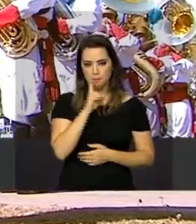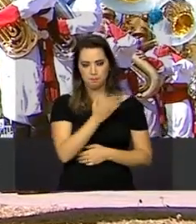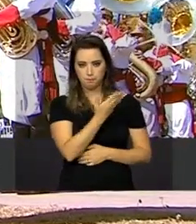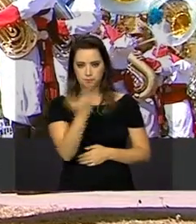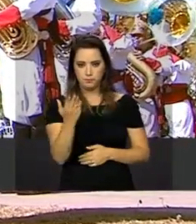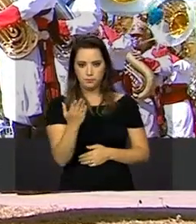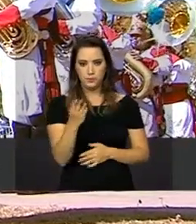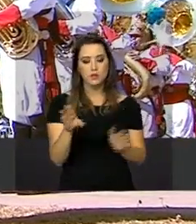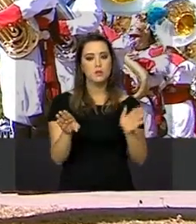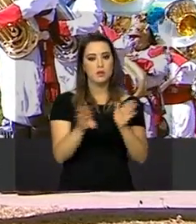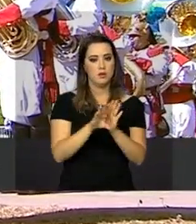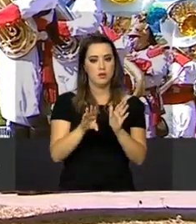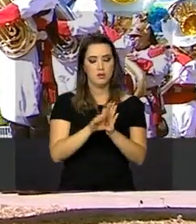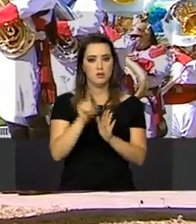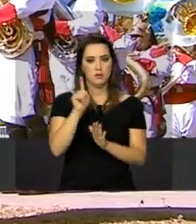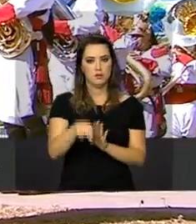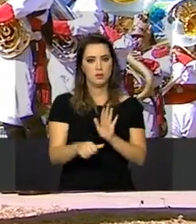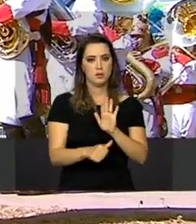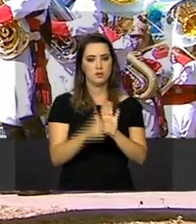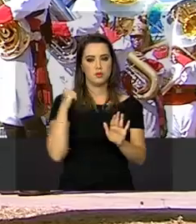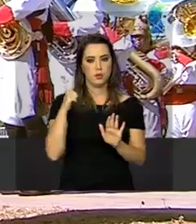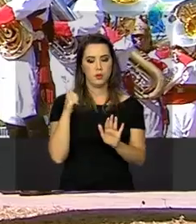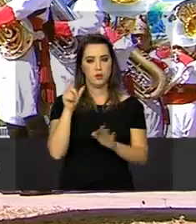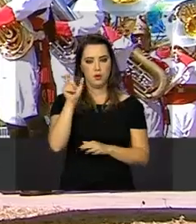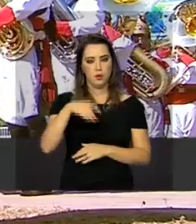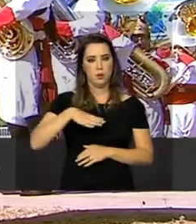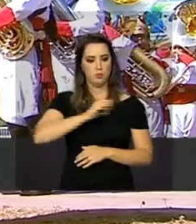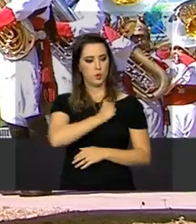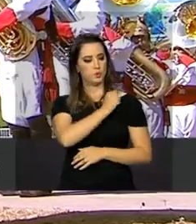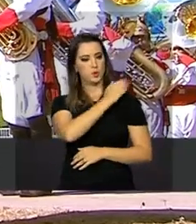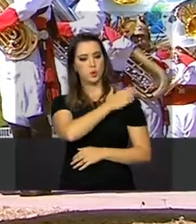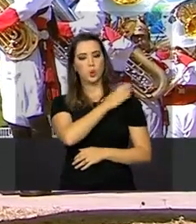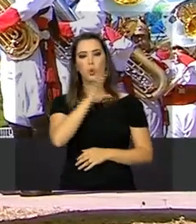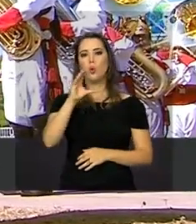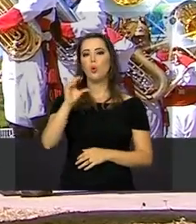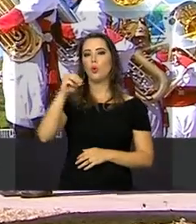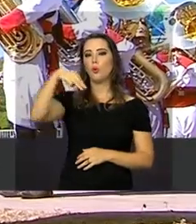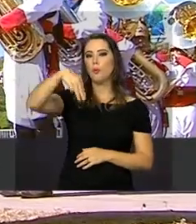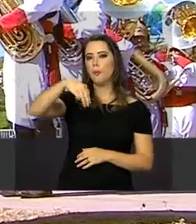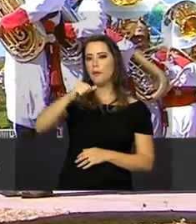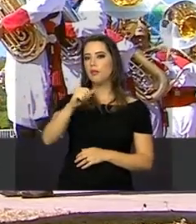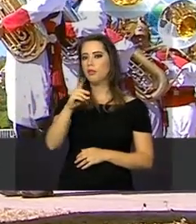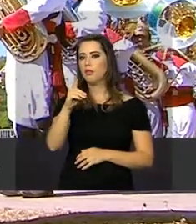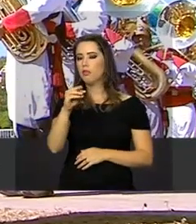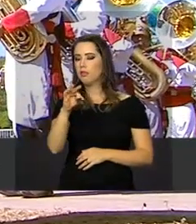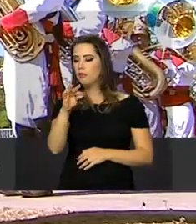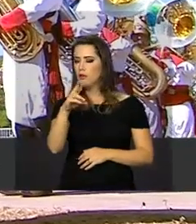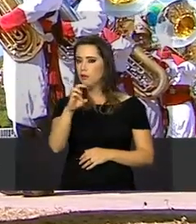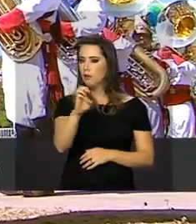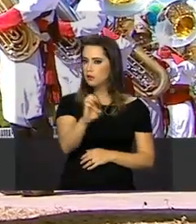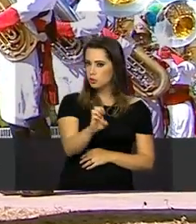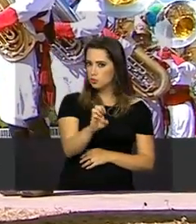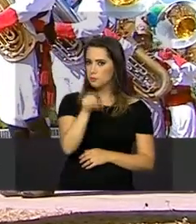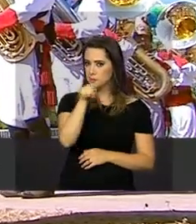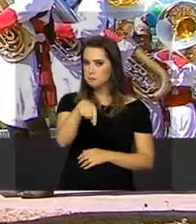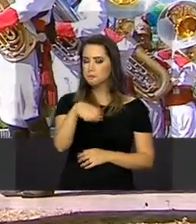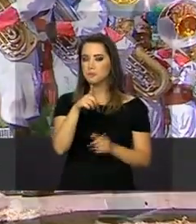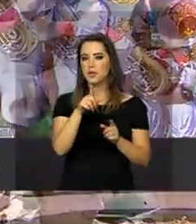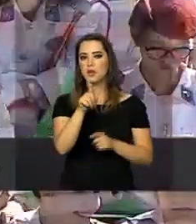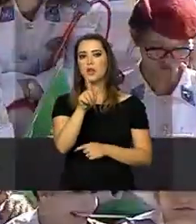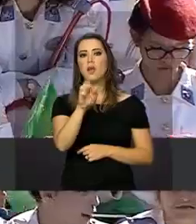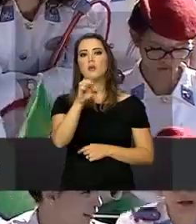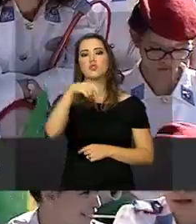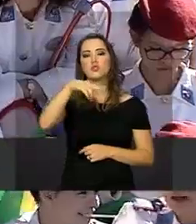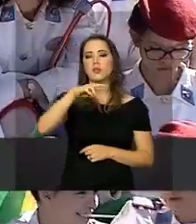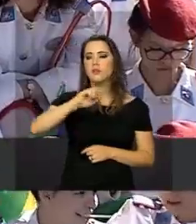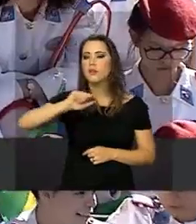vai chegar ao palanque ali. O primeiro a passar é o comandante do desfile militar, que é o general Denison. Ele